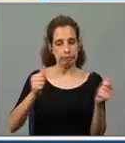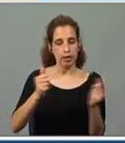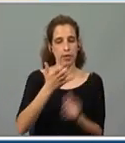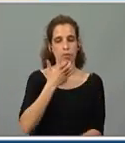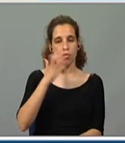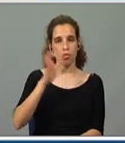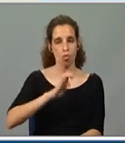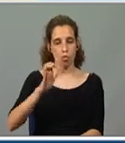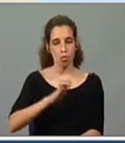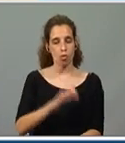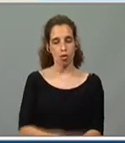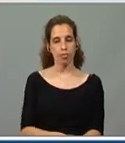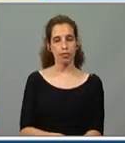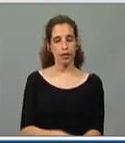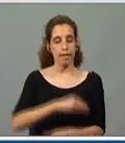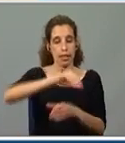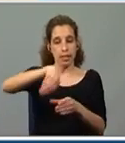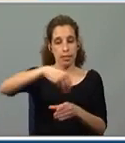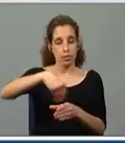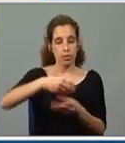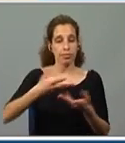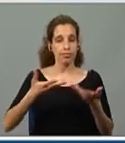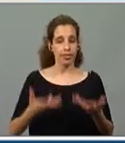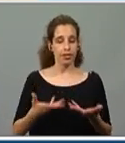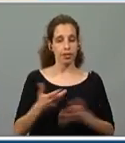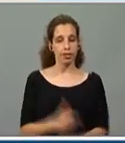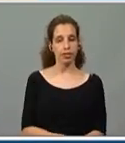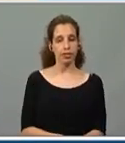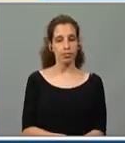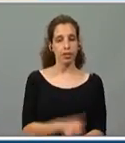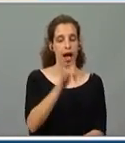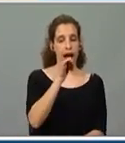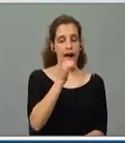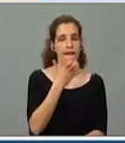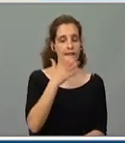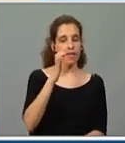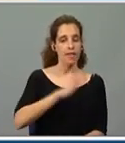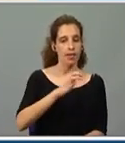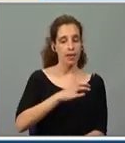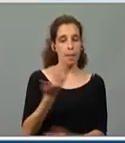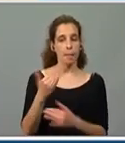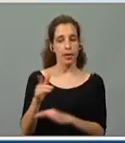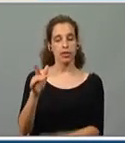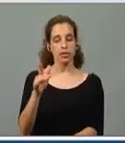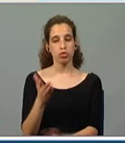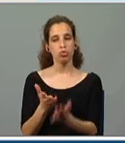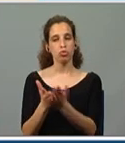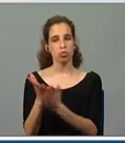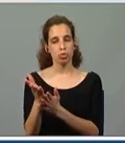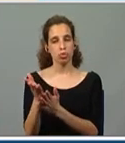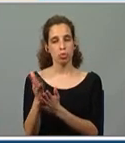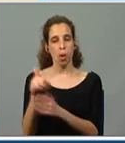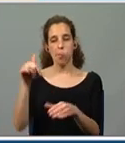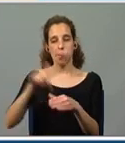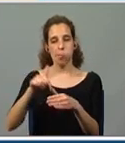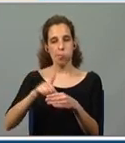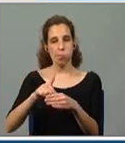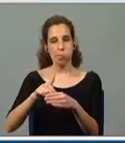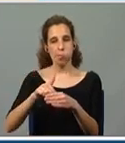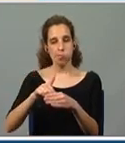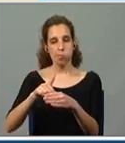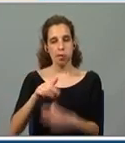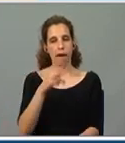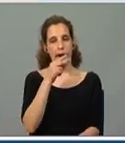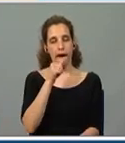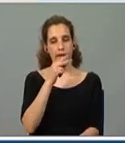sal, o cloreto de sódio que estava na mistura e, portanto, neste momento eu tenho a água salgada, mas continuo a ter depositada no